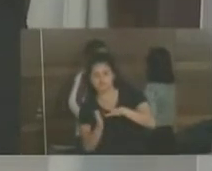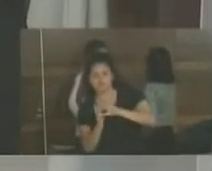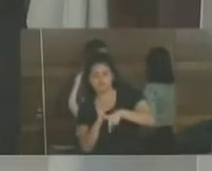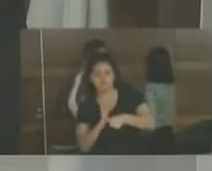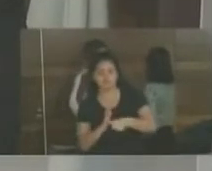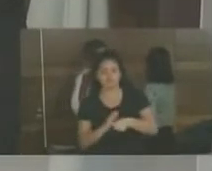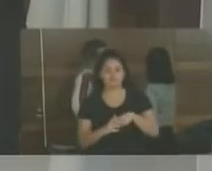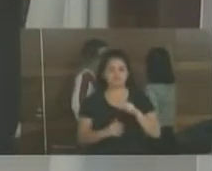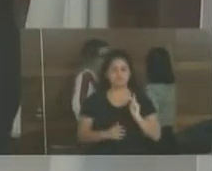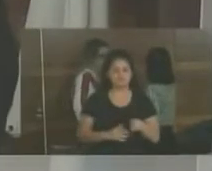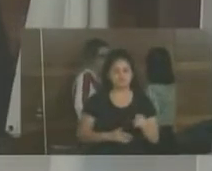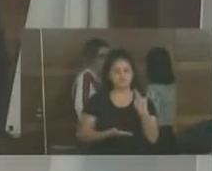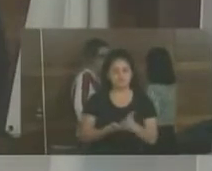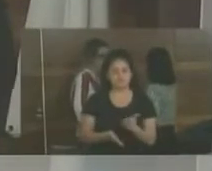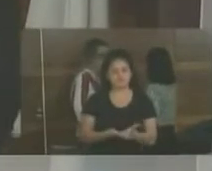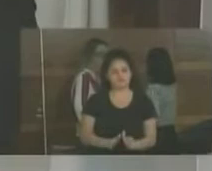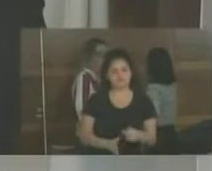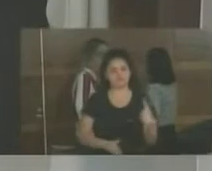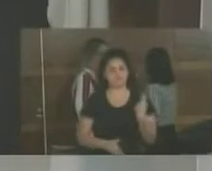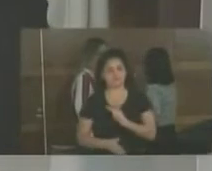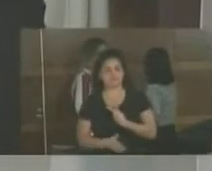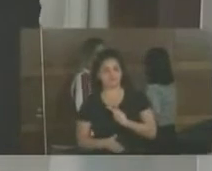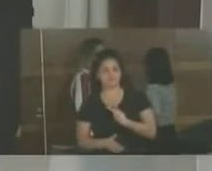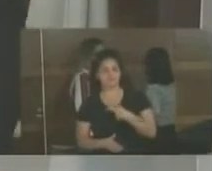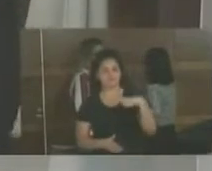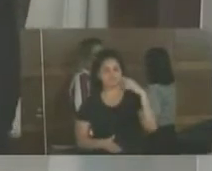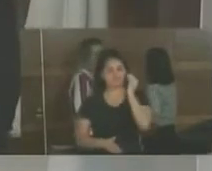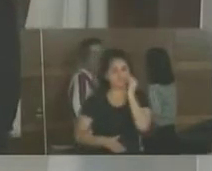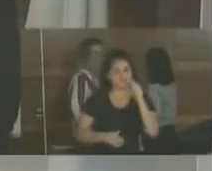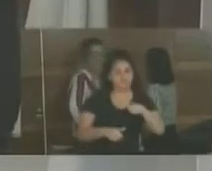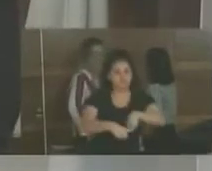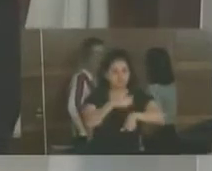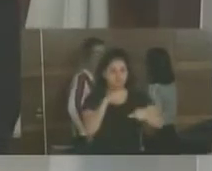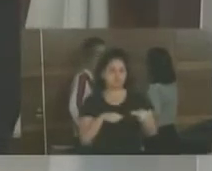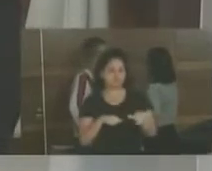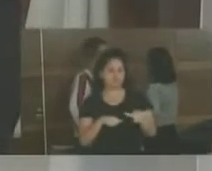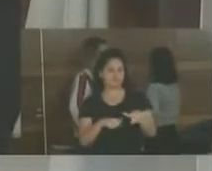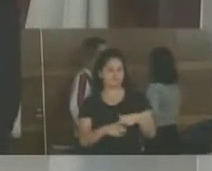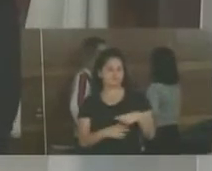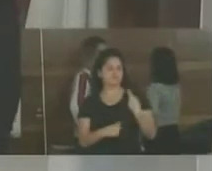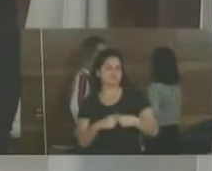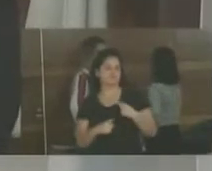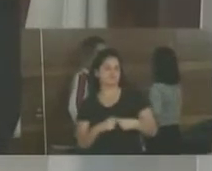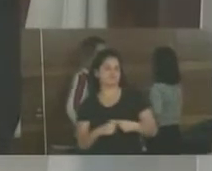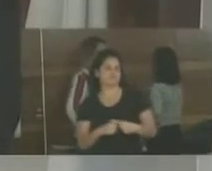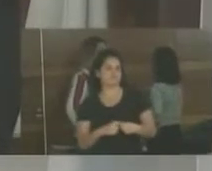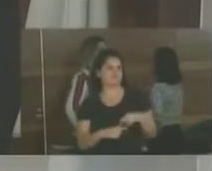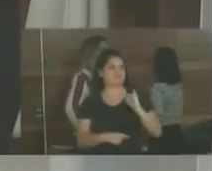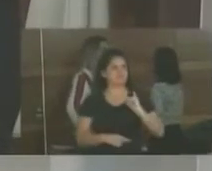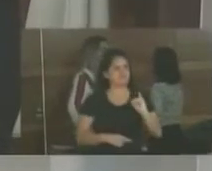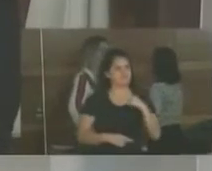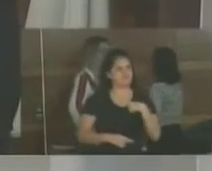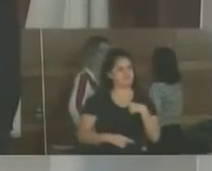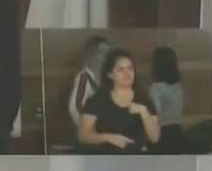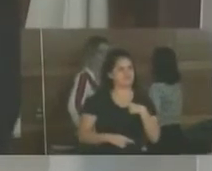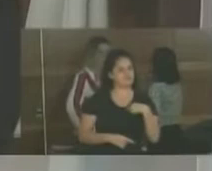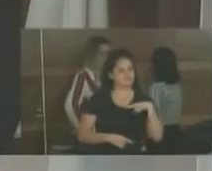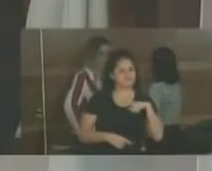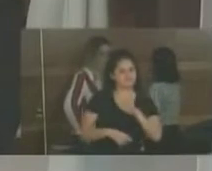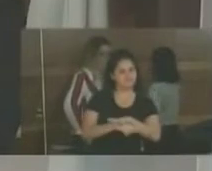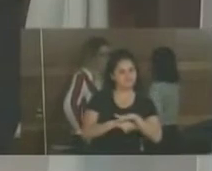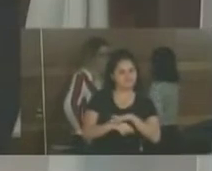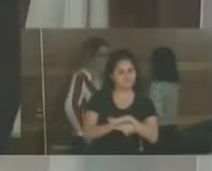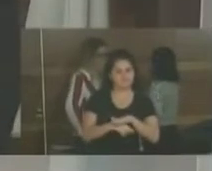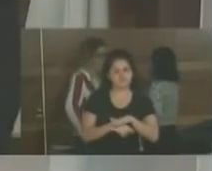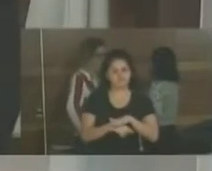é beneficiado. Então, a gente está tentando inverter esses valores. Por quê? Se eu estiver doente e tiver